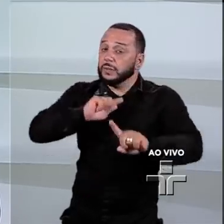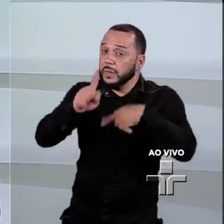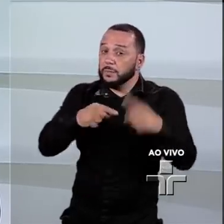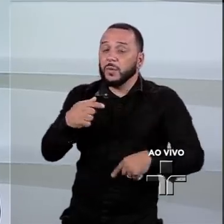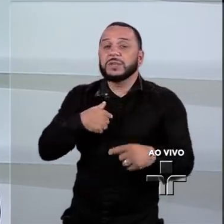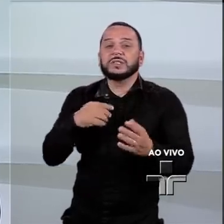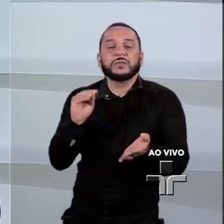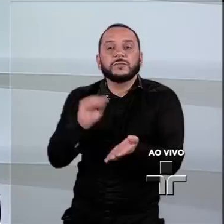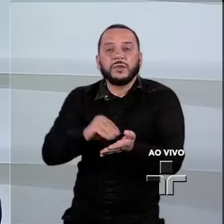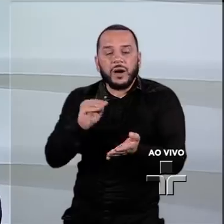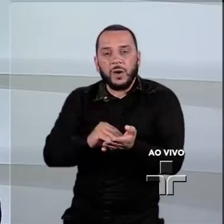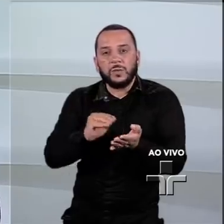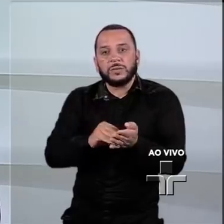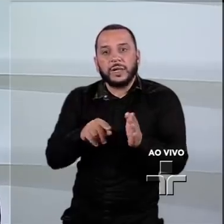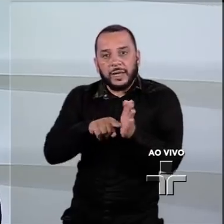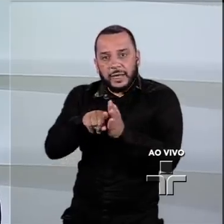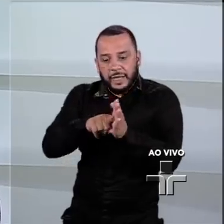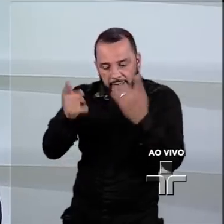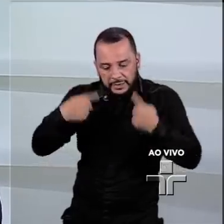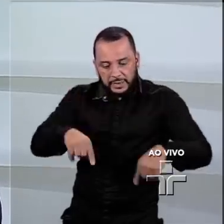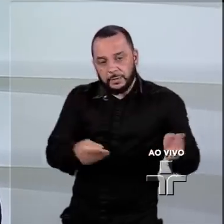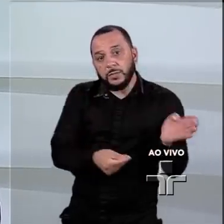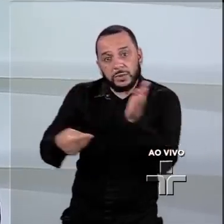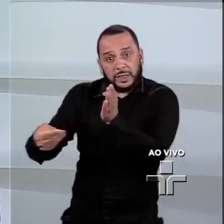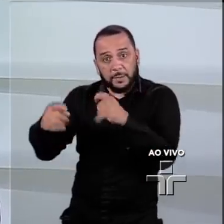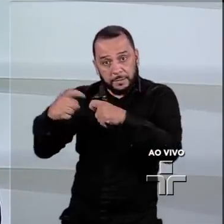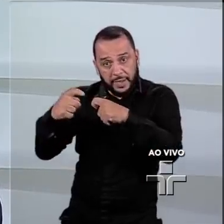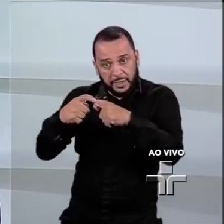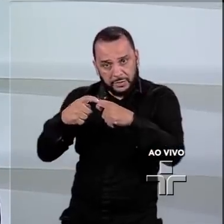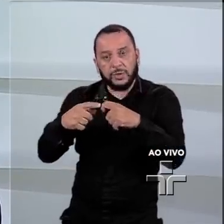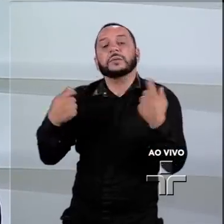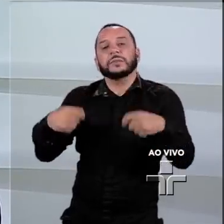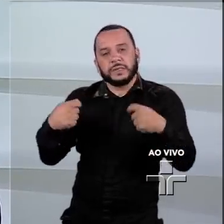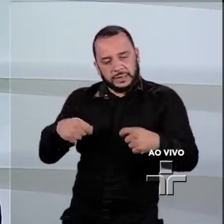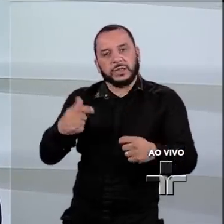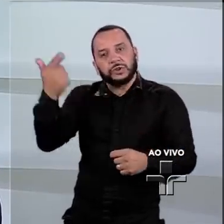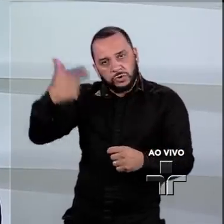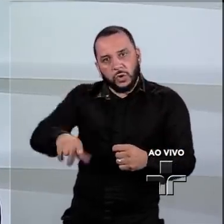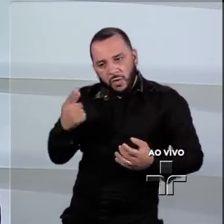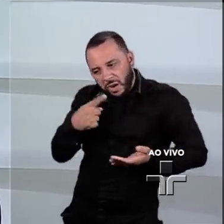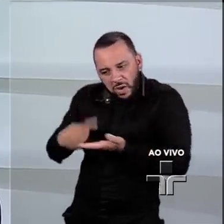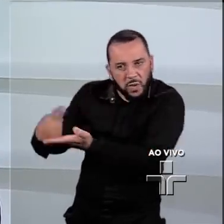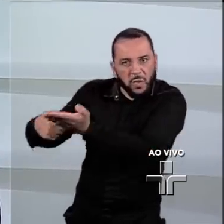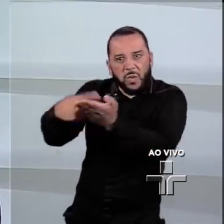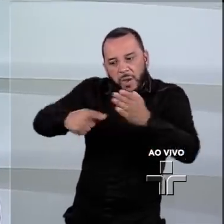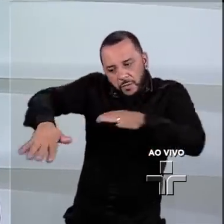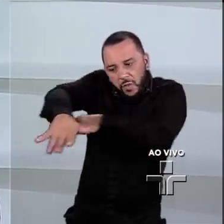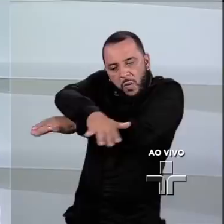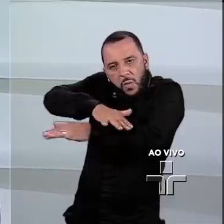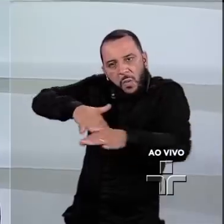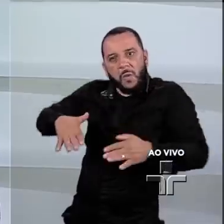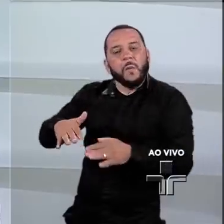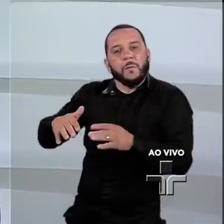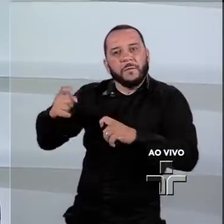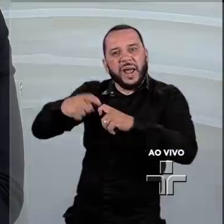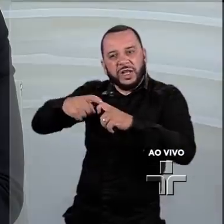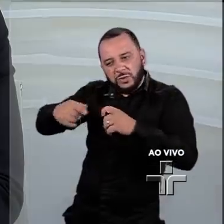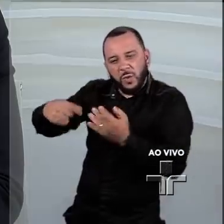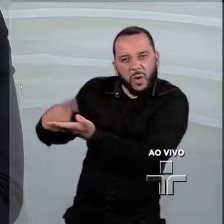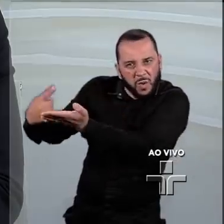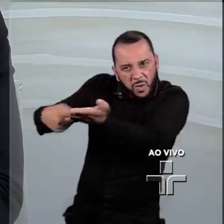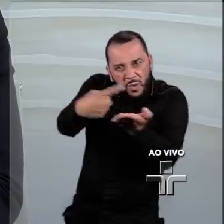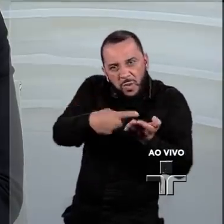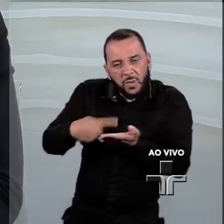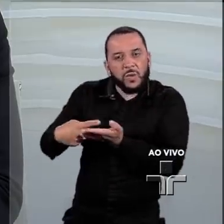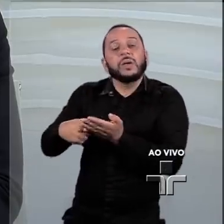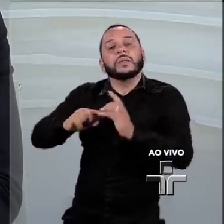o exame para o médico. Né? E aí se falou em um novo mutirão para o retorno. Né? E agora um mutirão, depois disso, um mutirão